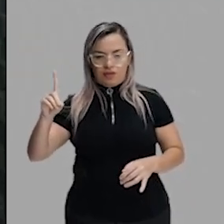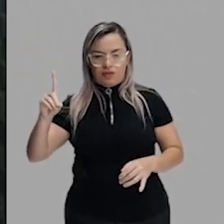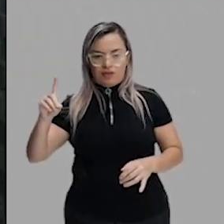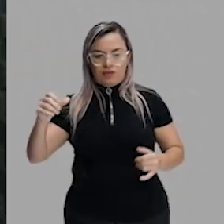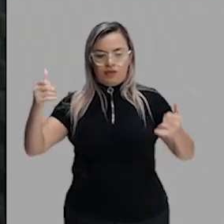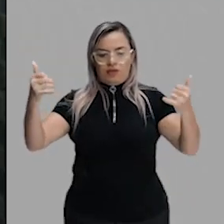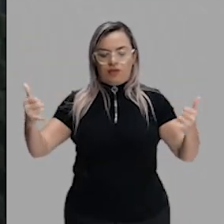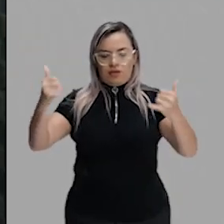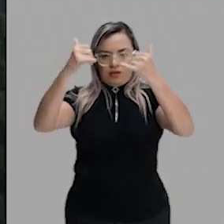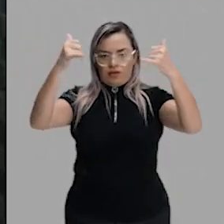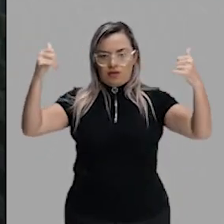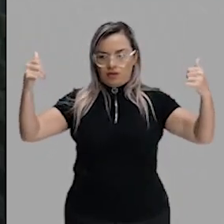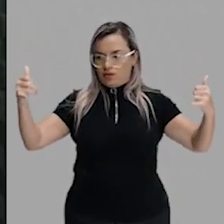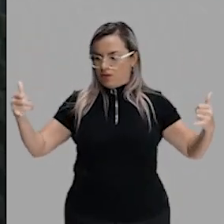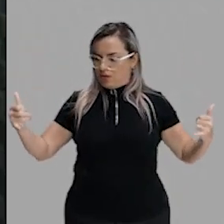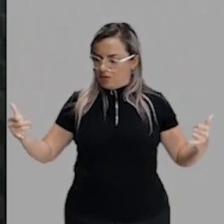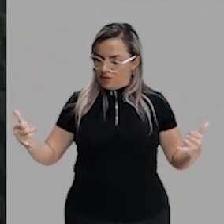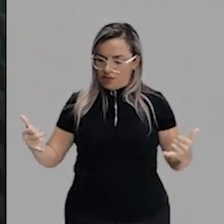para